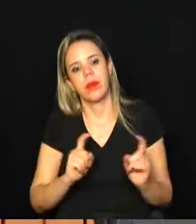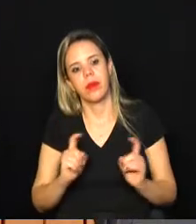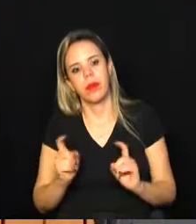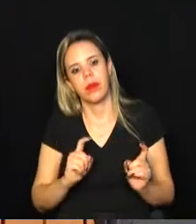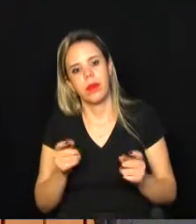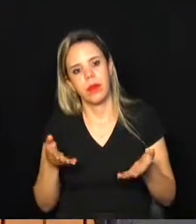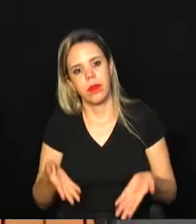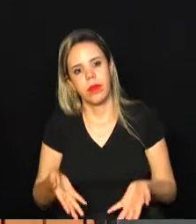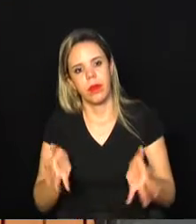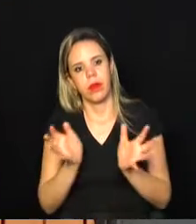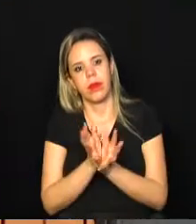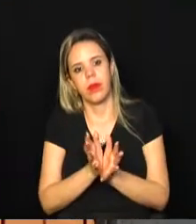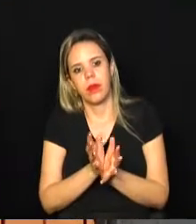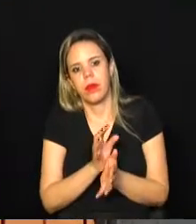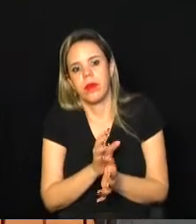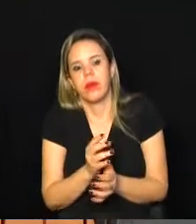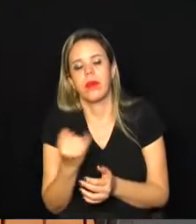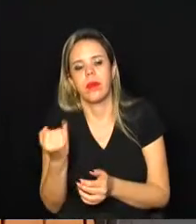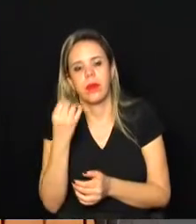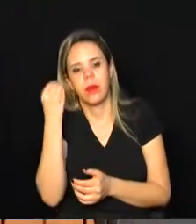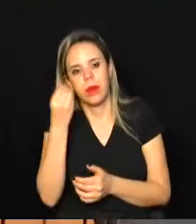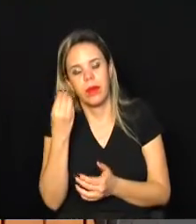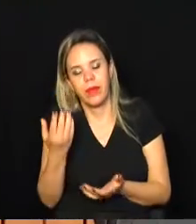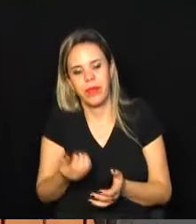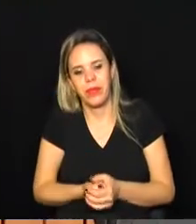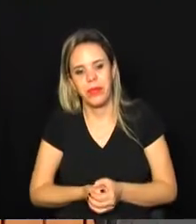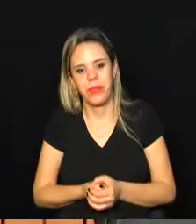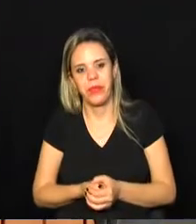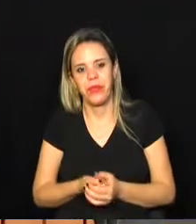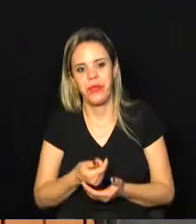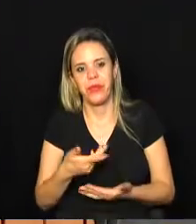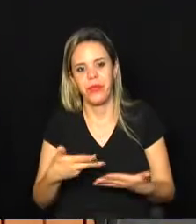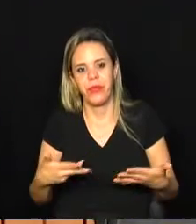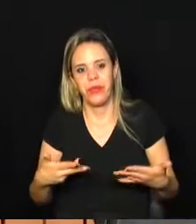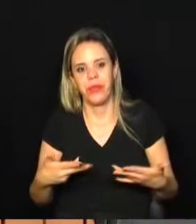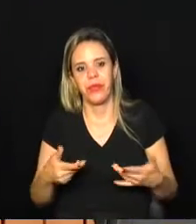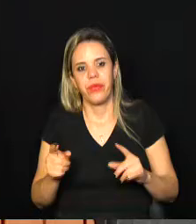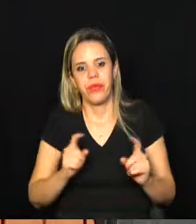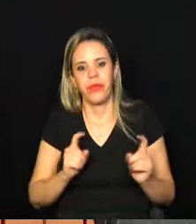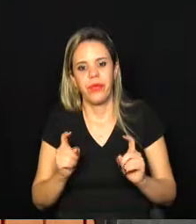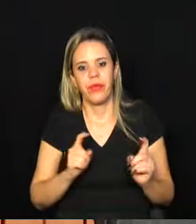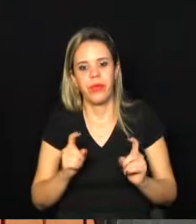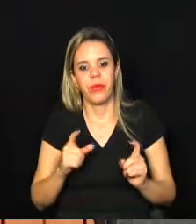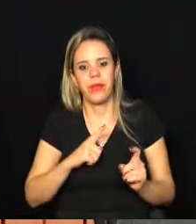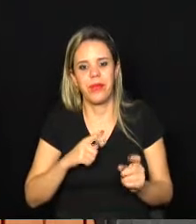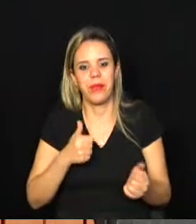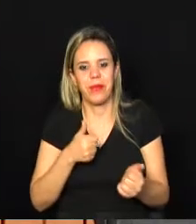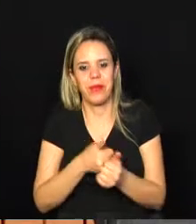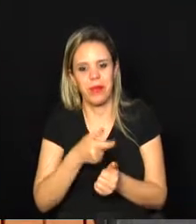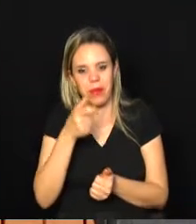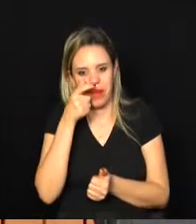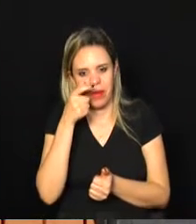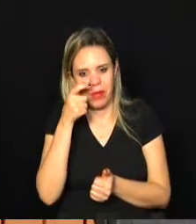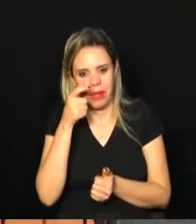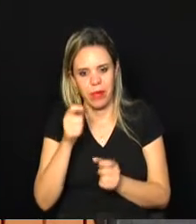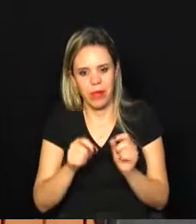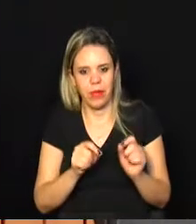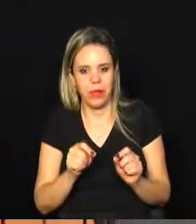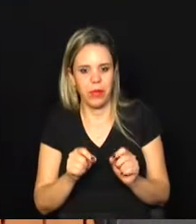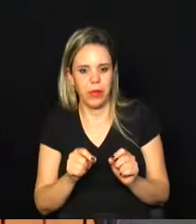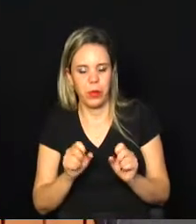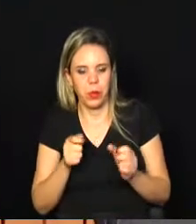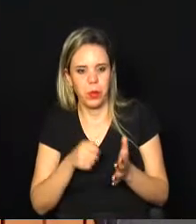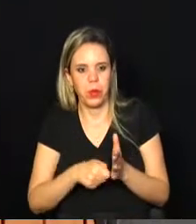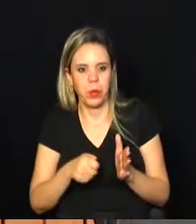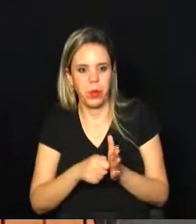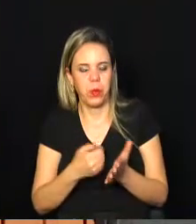essa comissão como nunca 1 entre outras várias reuniões que eu tenho acompanhado tem visto que a